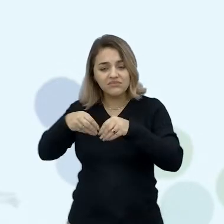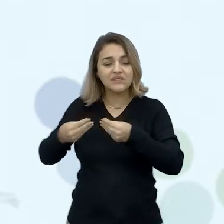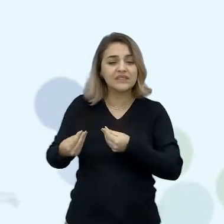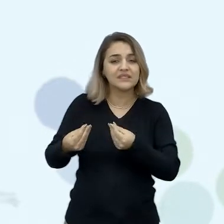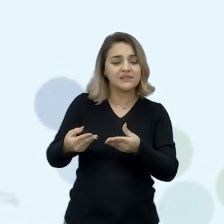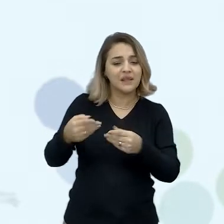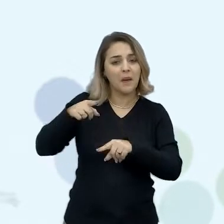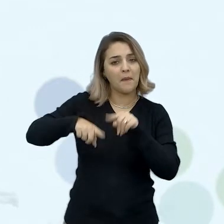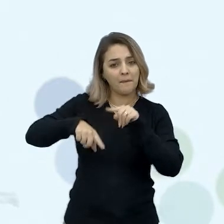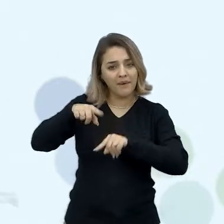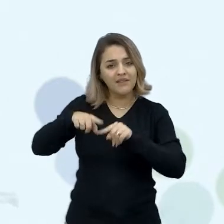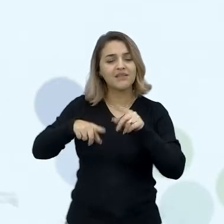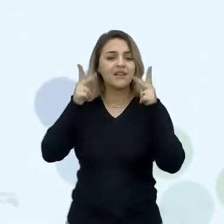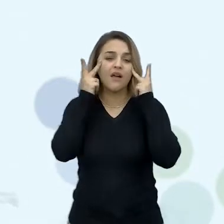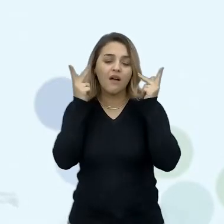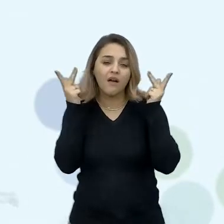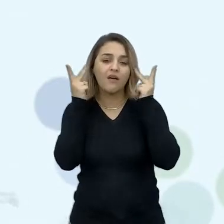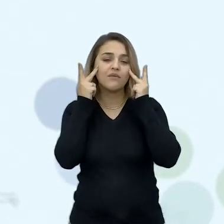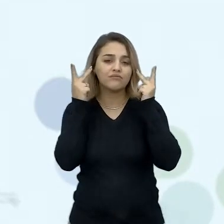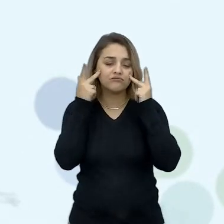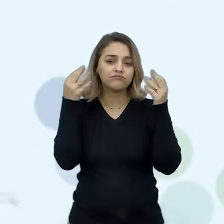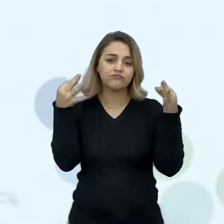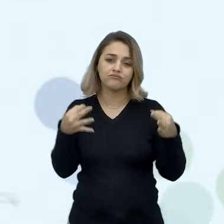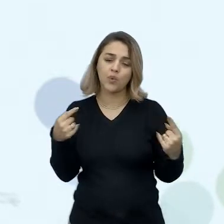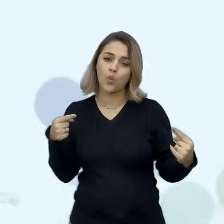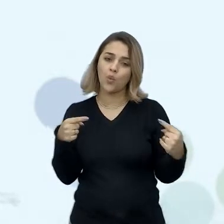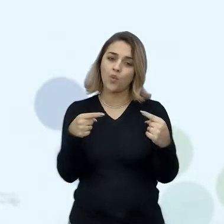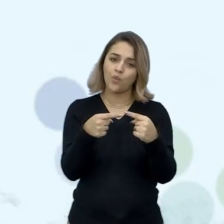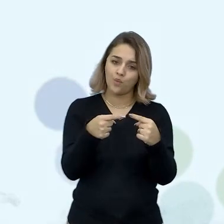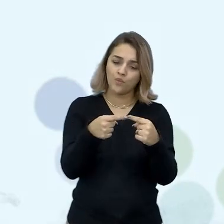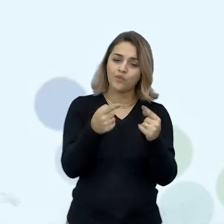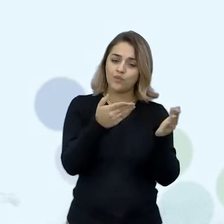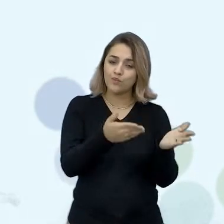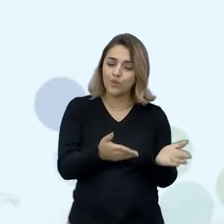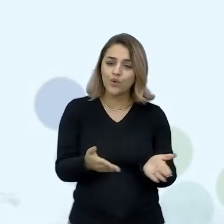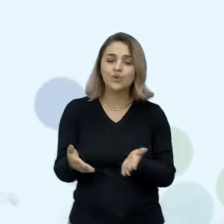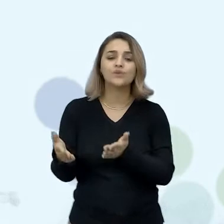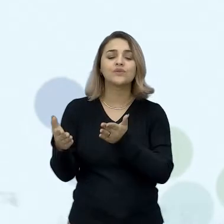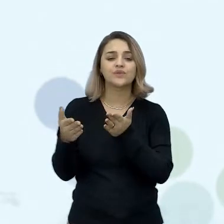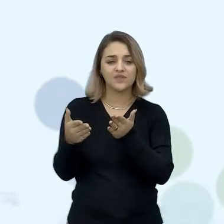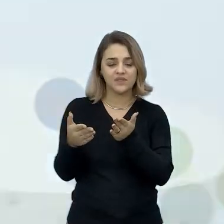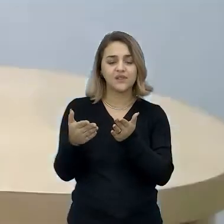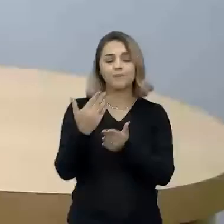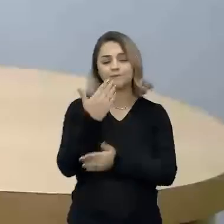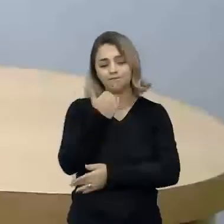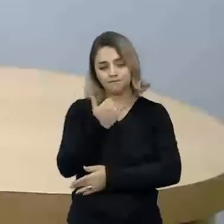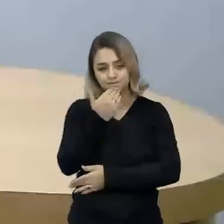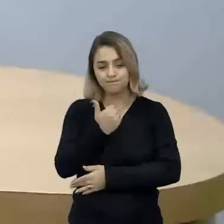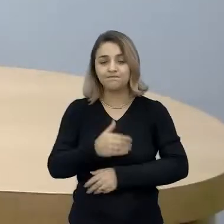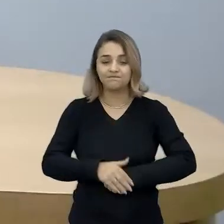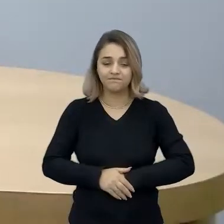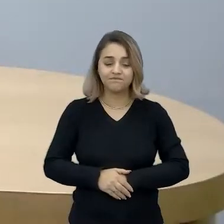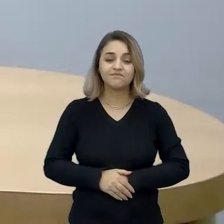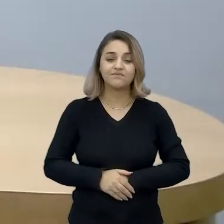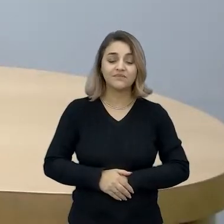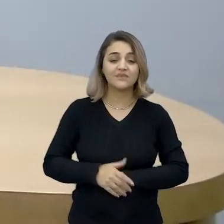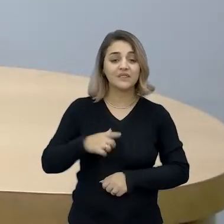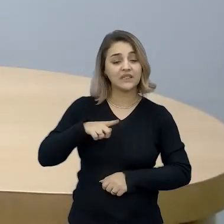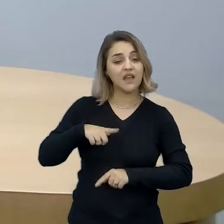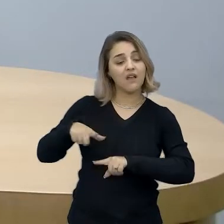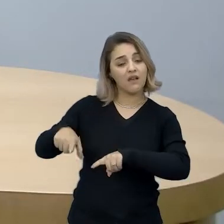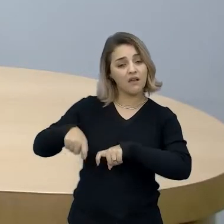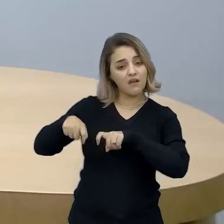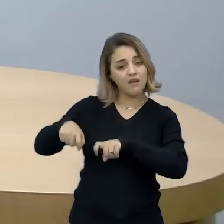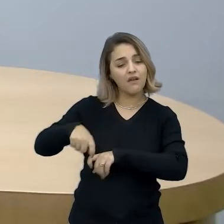material orgânico, né, propício para a gente produzir aí, por exemplo, os nossos alimentos, né, tanto na agricultura